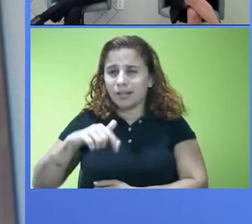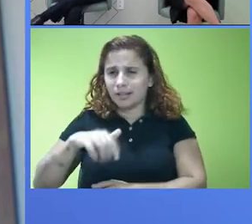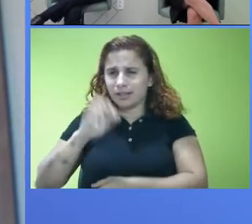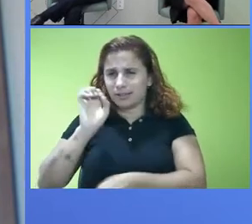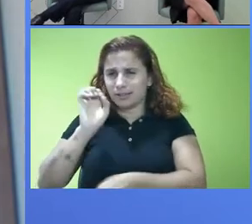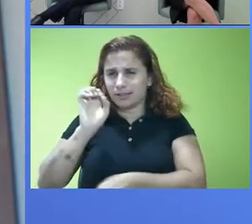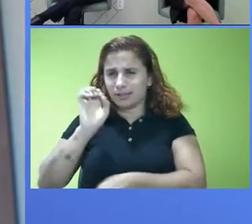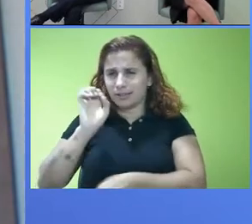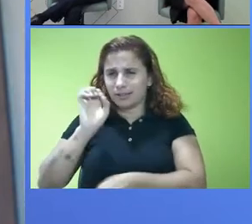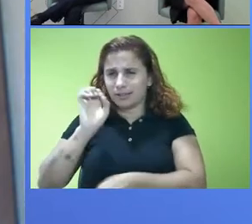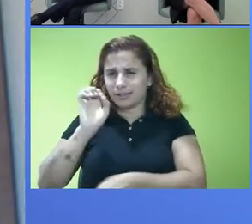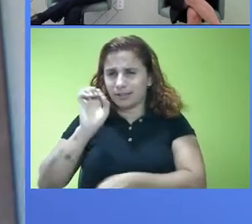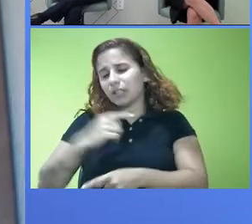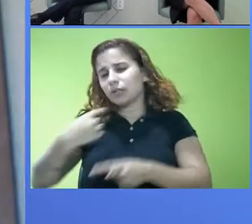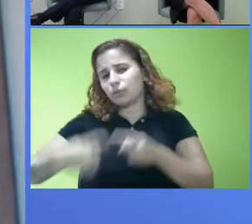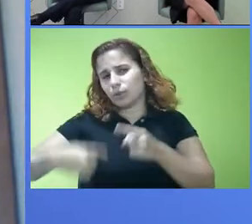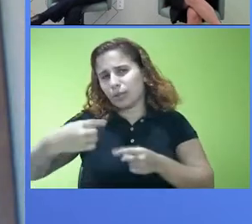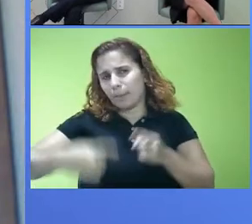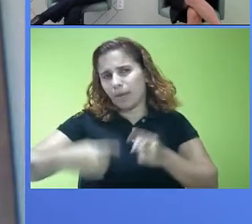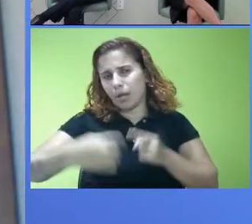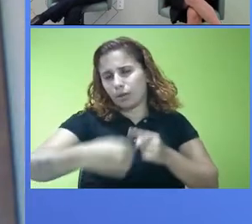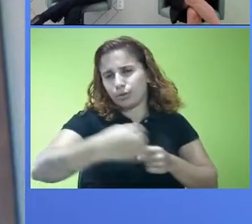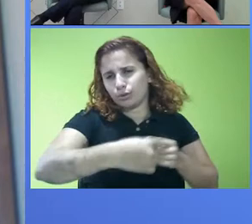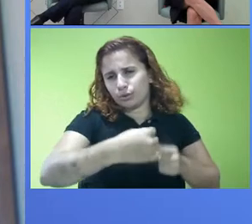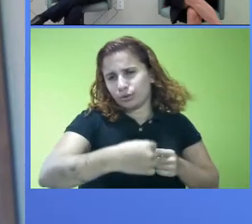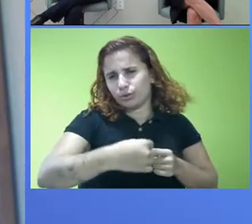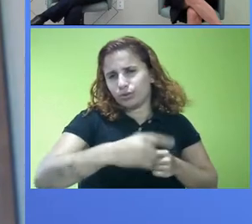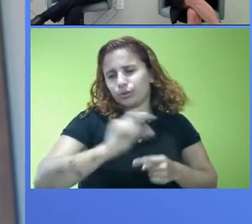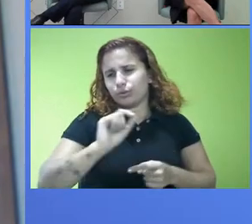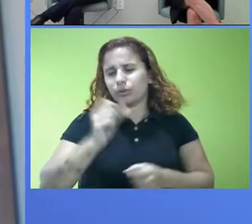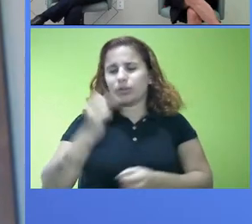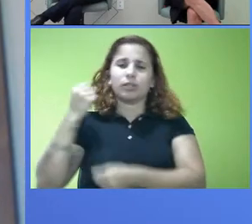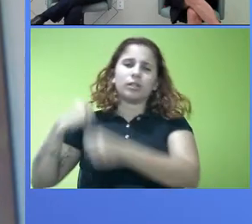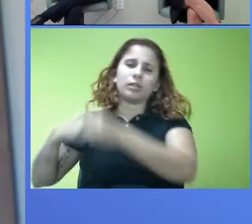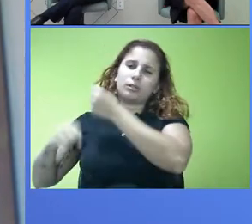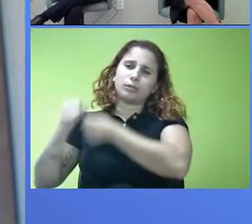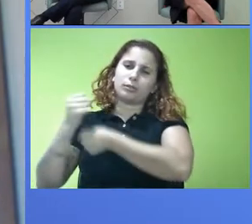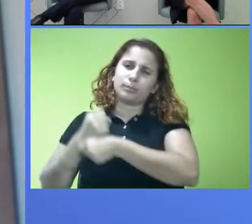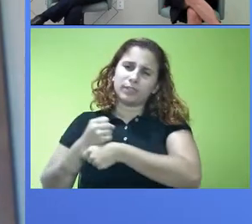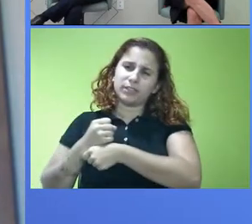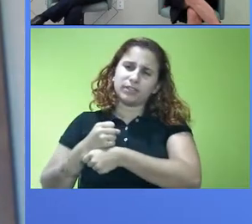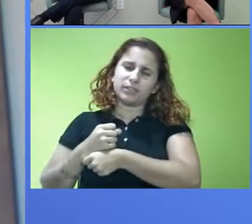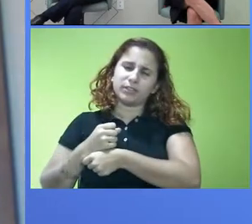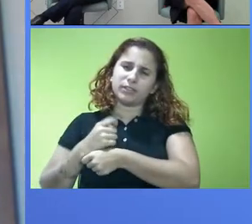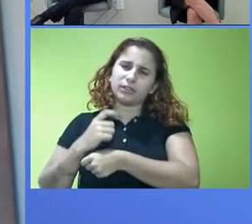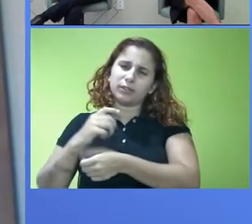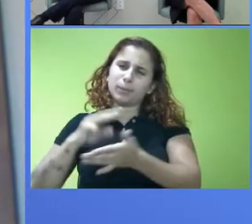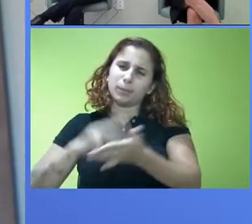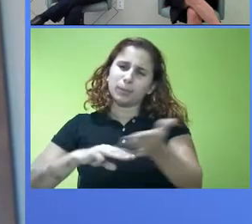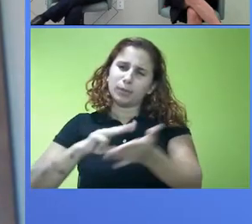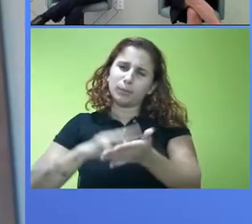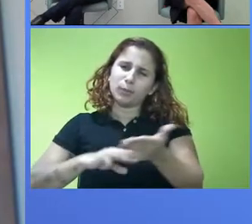já forte o ano passado, apostando muito na metodologia do emprego apoiado,